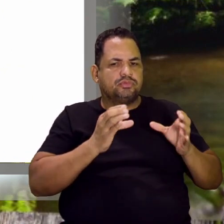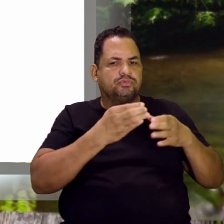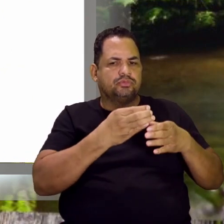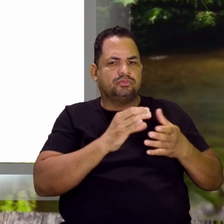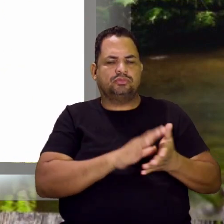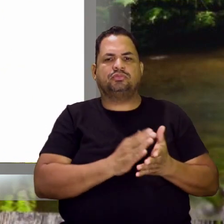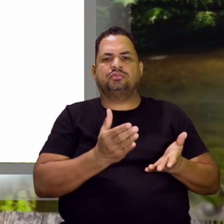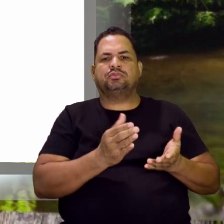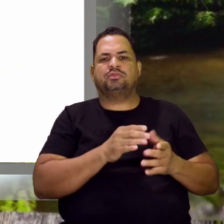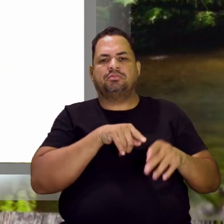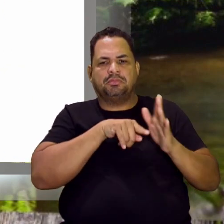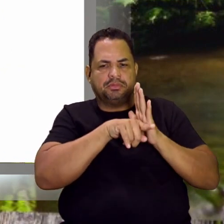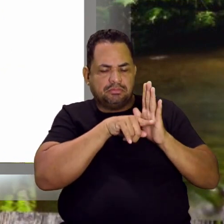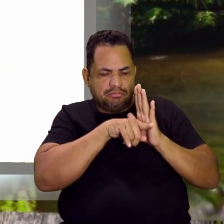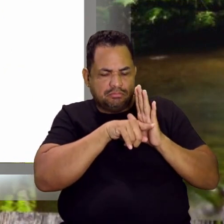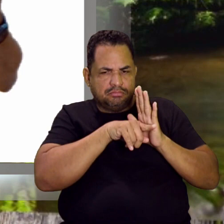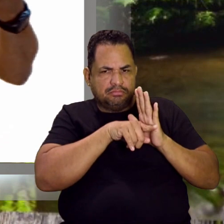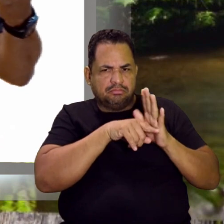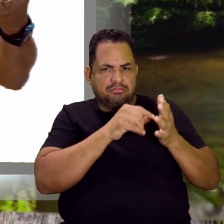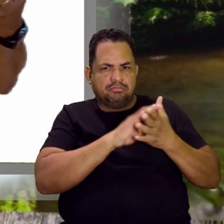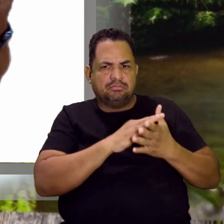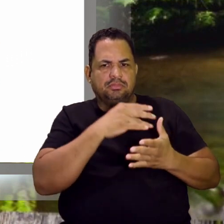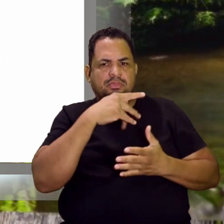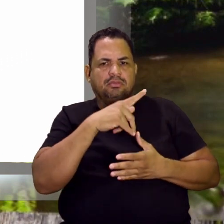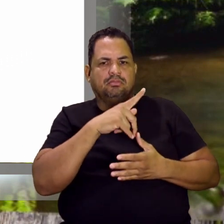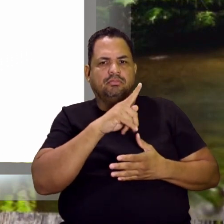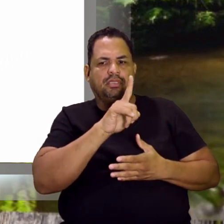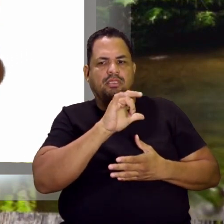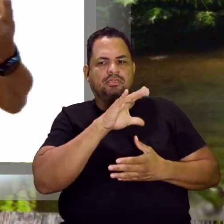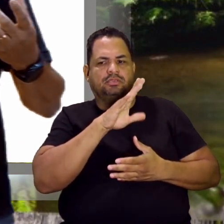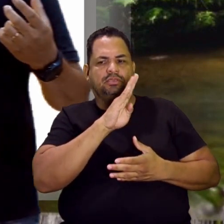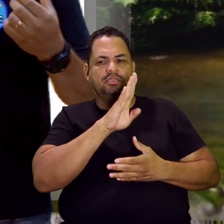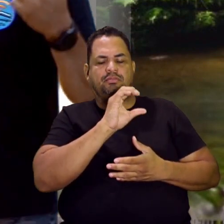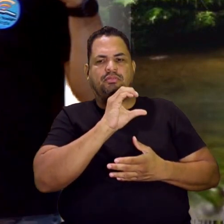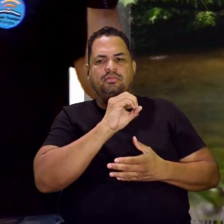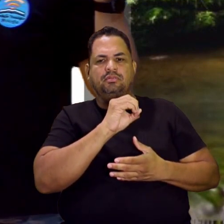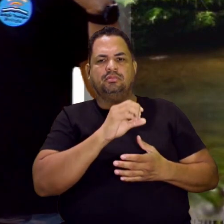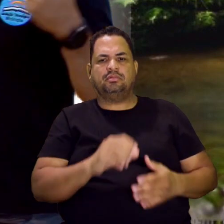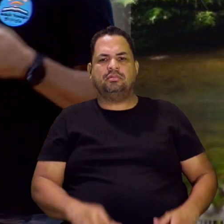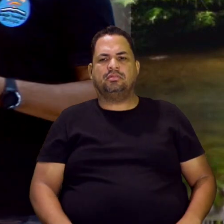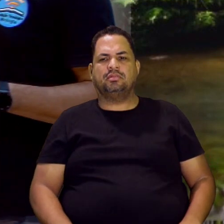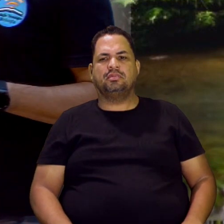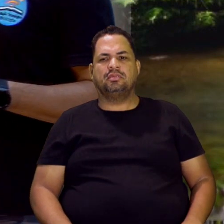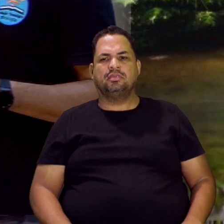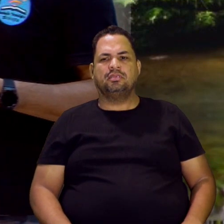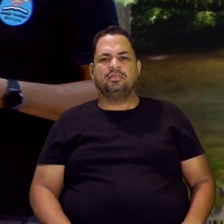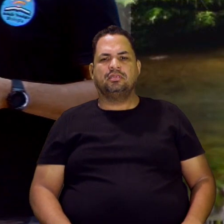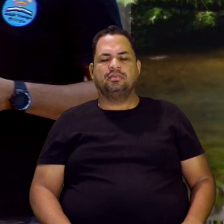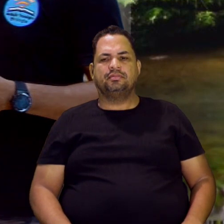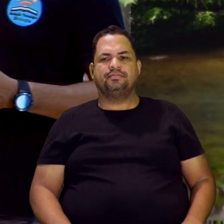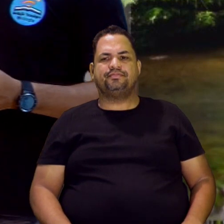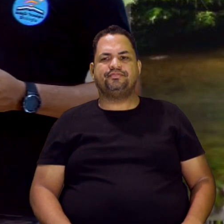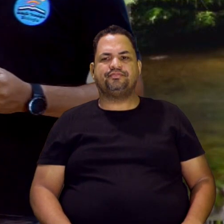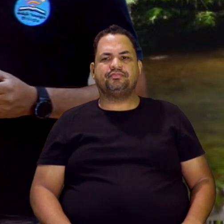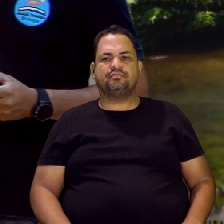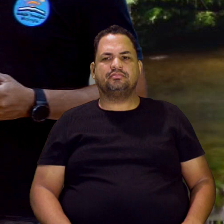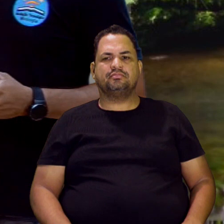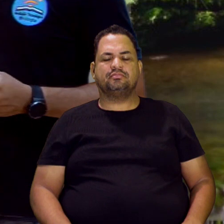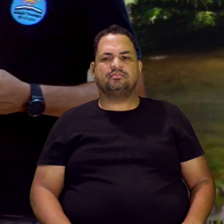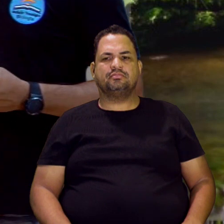cachorro. Aí eles vão dar um placebo, né? Que é essa palavrinha que está aqui, ó. Aqui, o placebo.